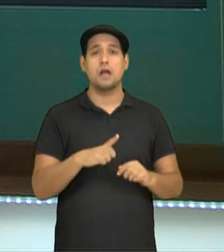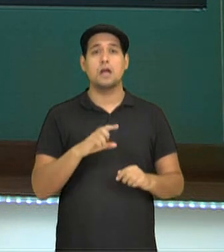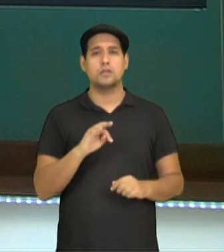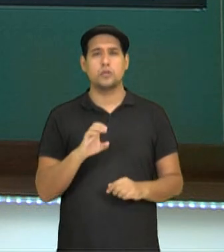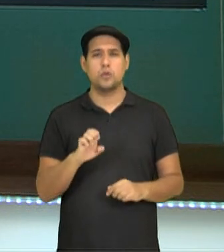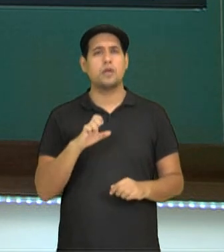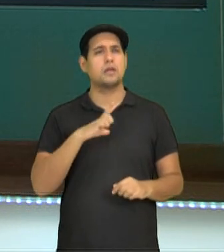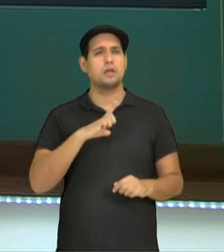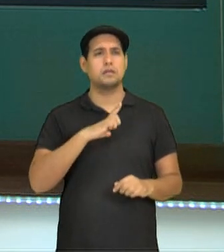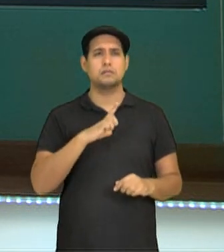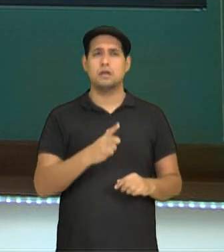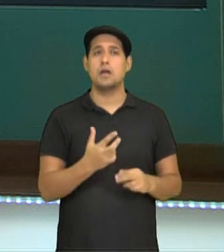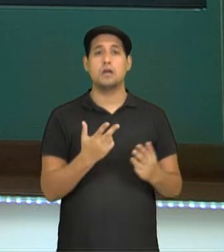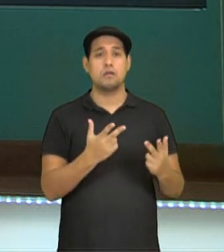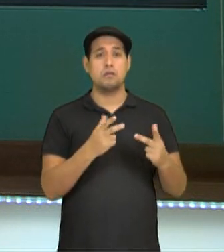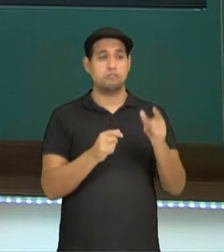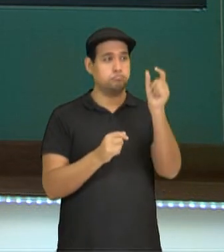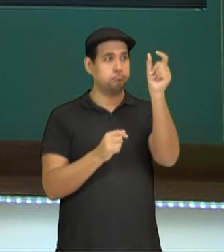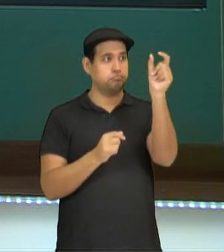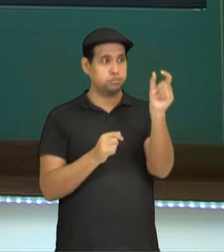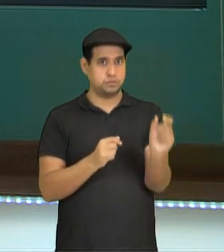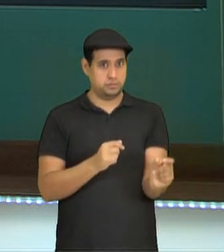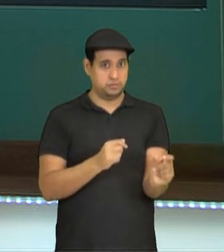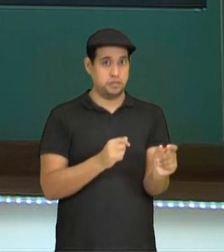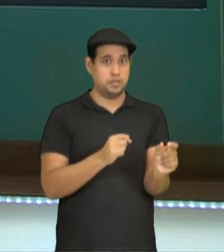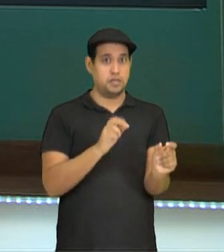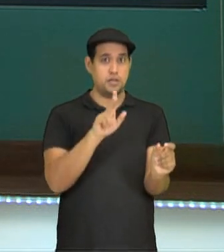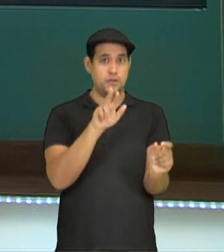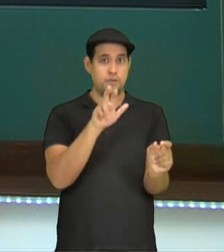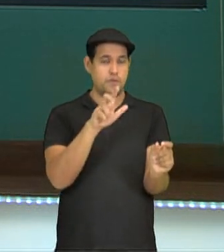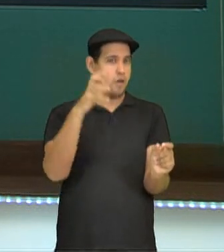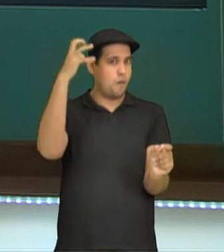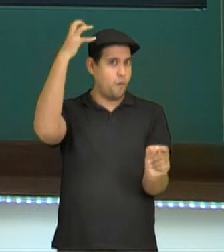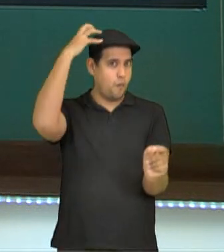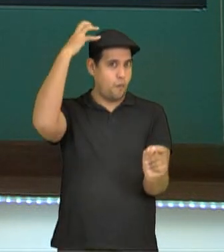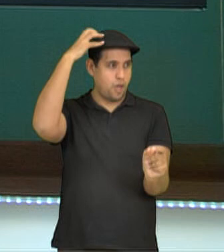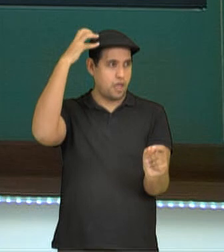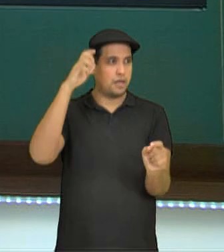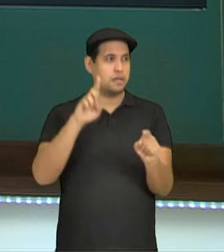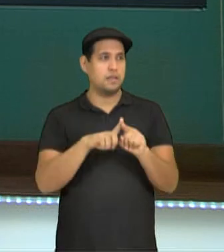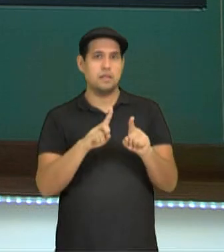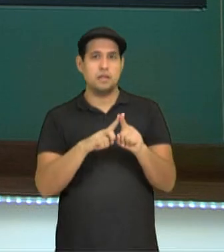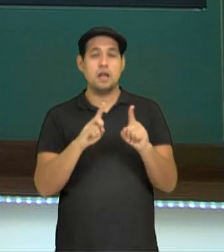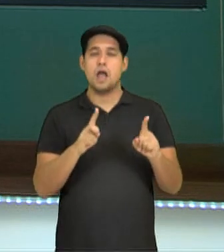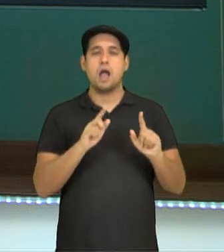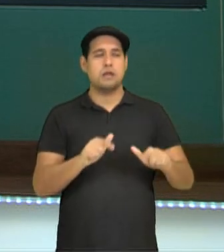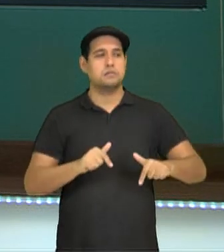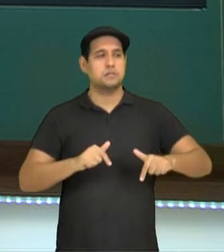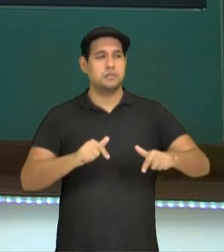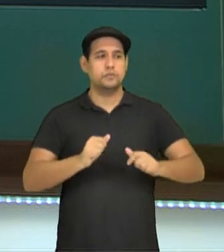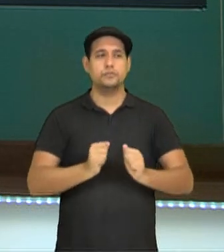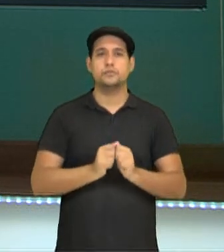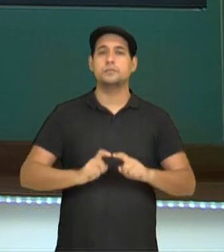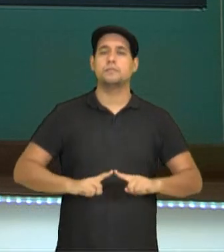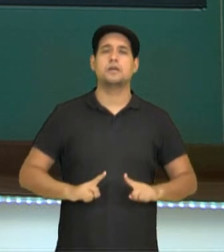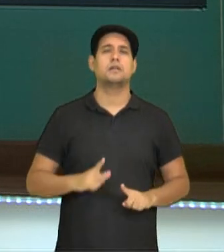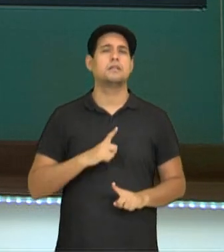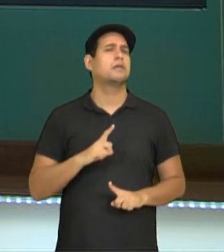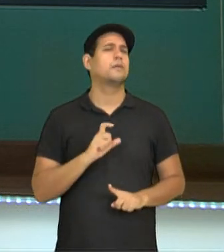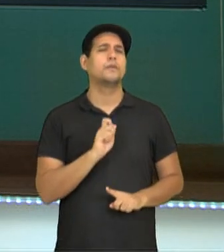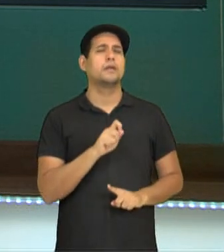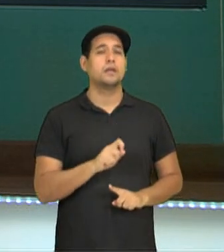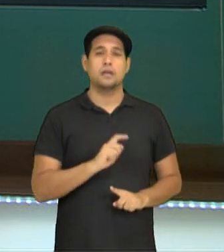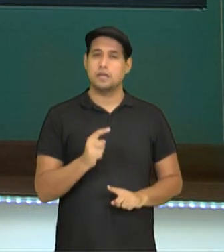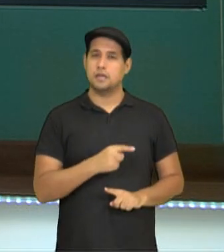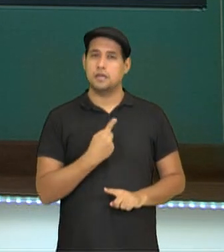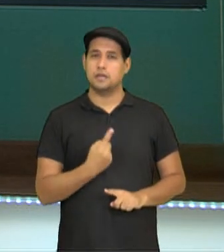está na mesma coluna que o rei, então o rei está na linha de ação da torre, então nós temos que